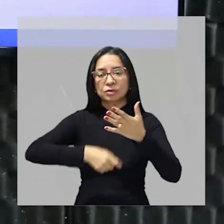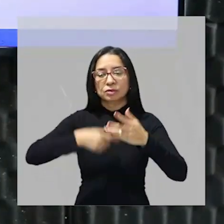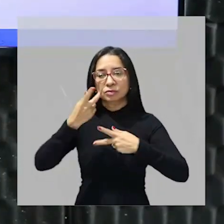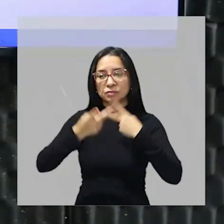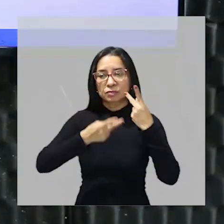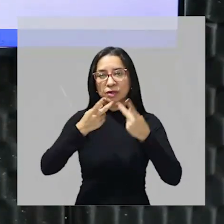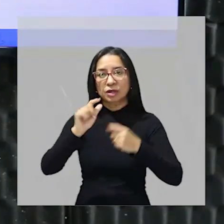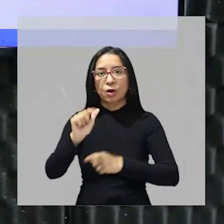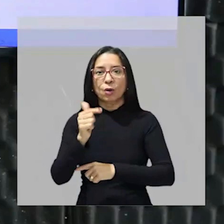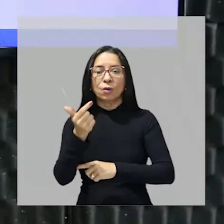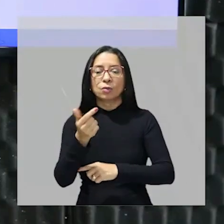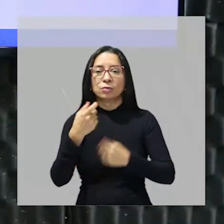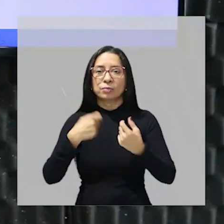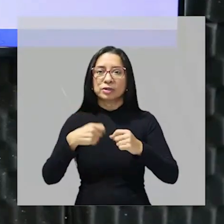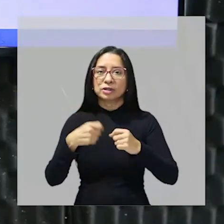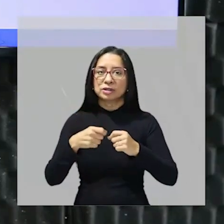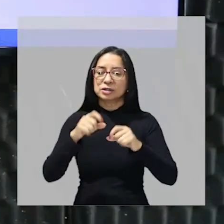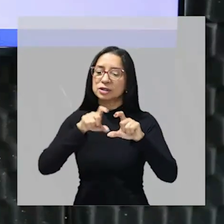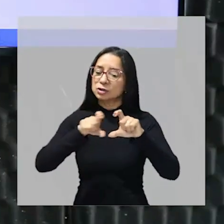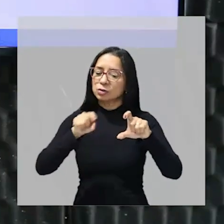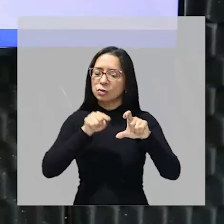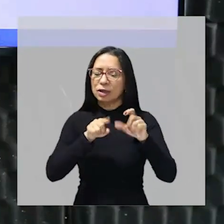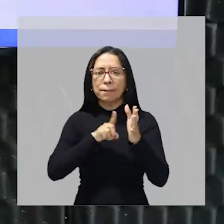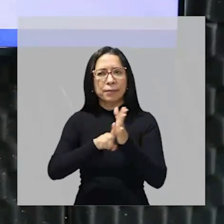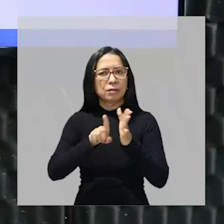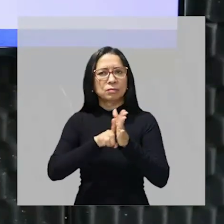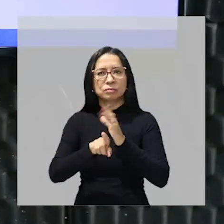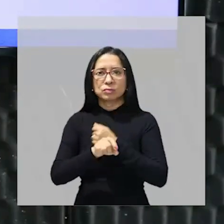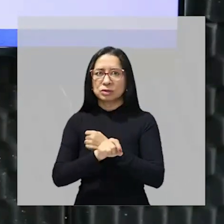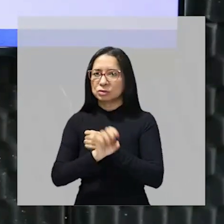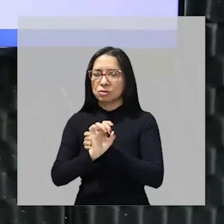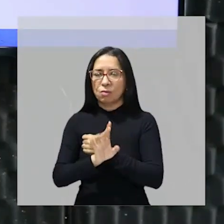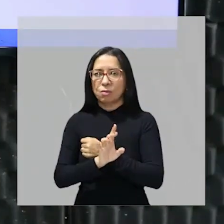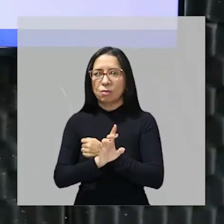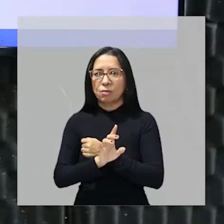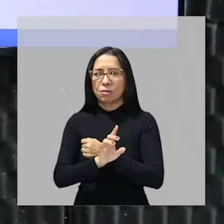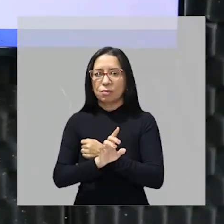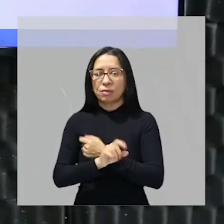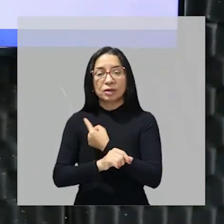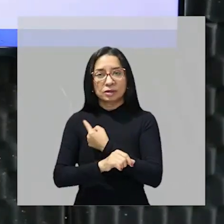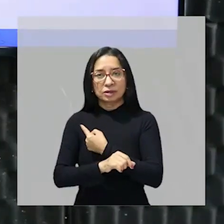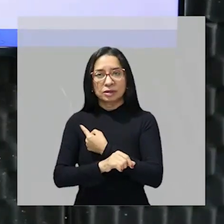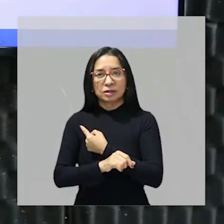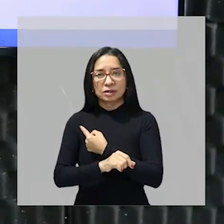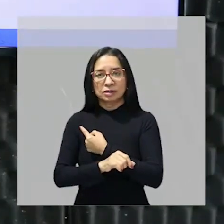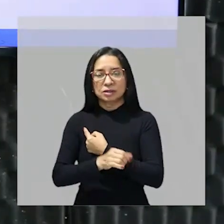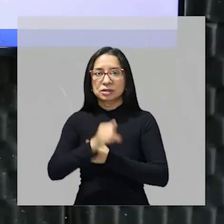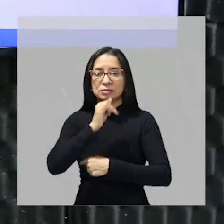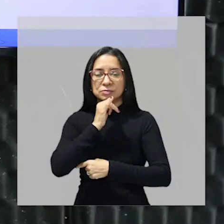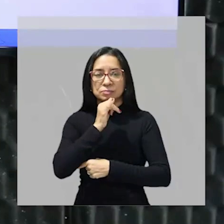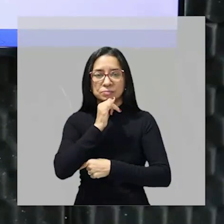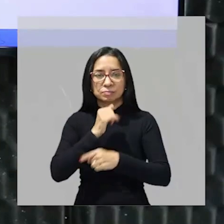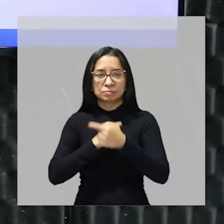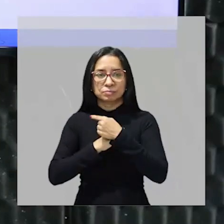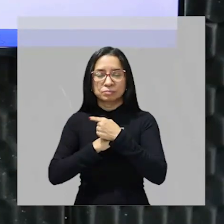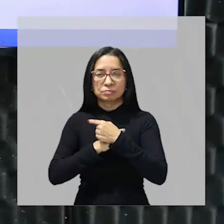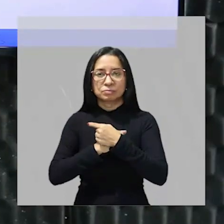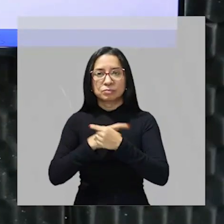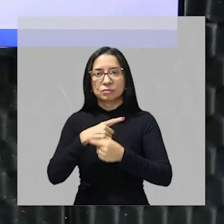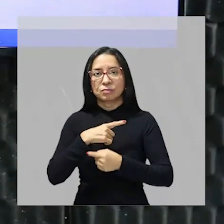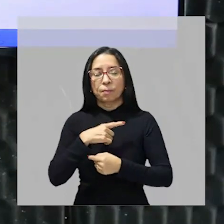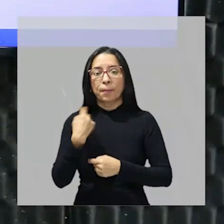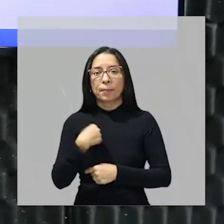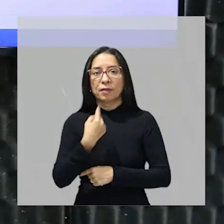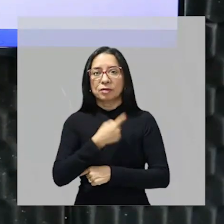Outras vezes, você precisa vir apenas no enunciado da questão. Nesse caso aqui desse exemplo, nós